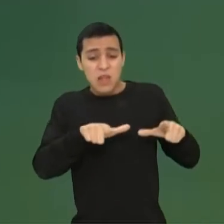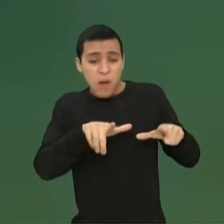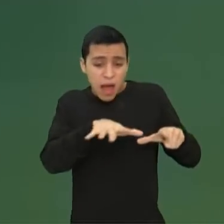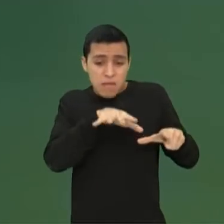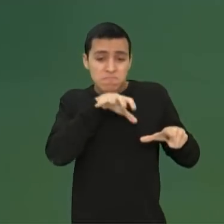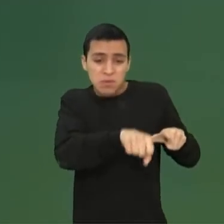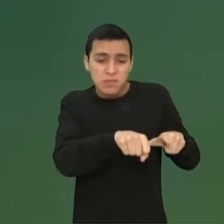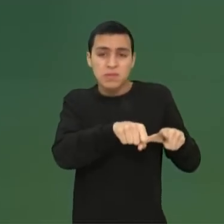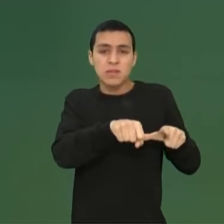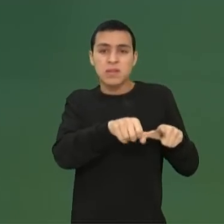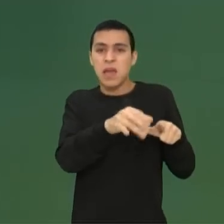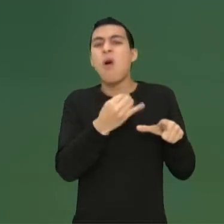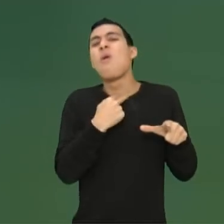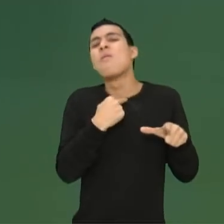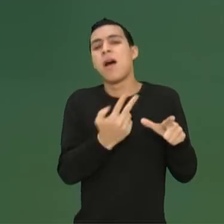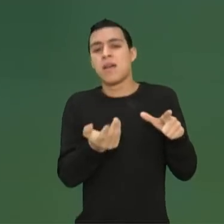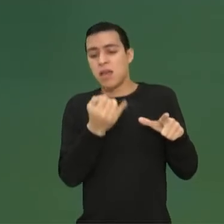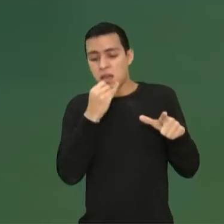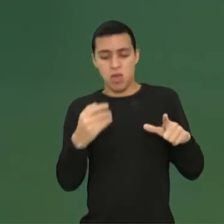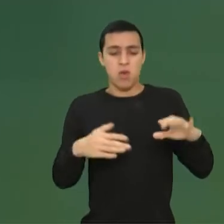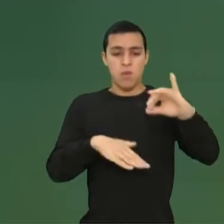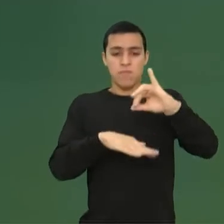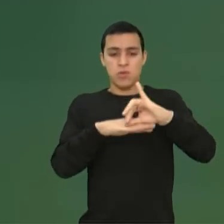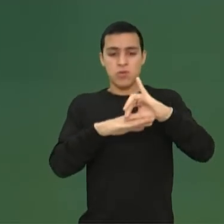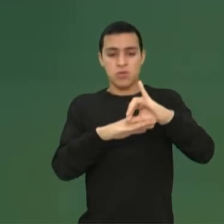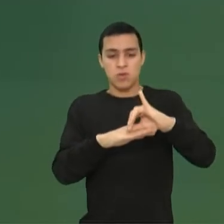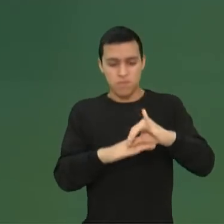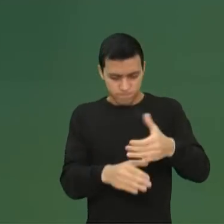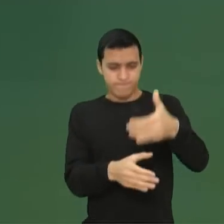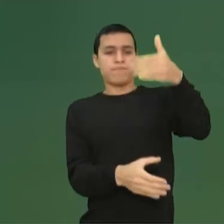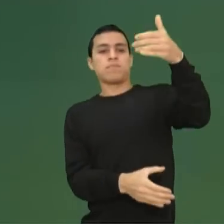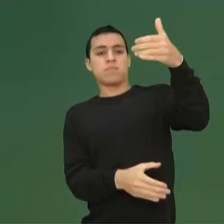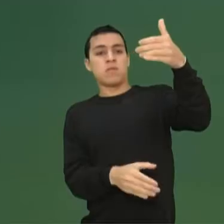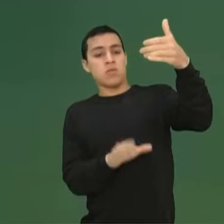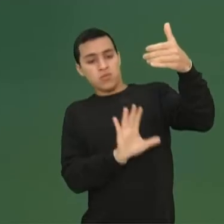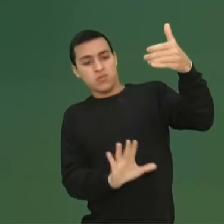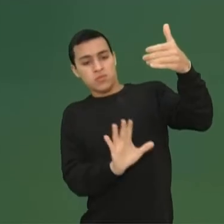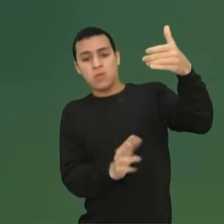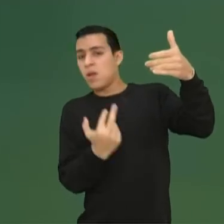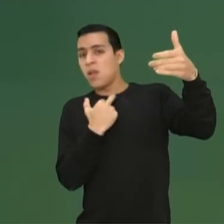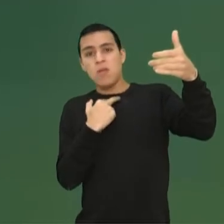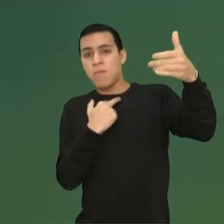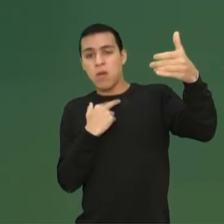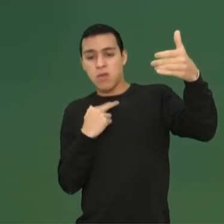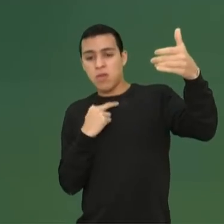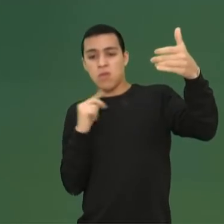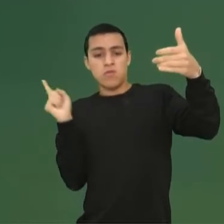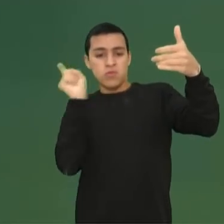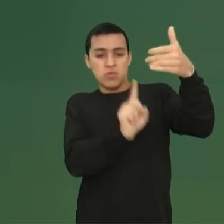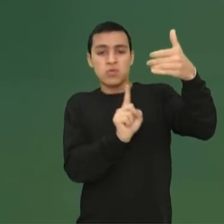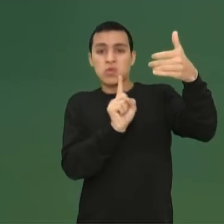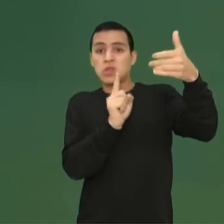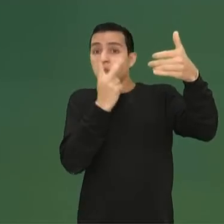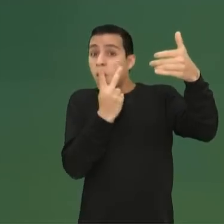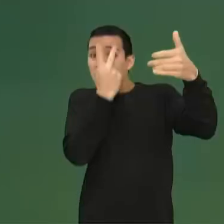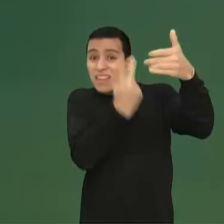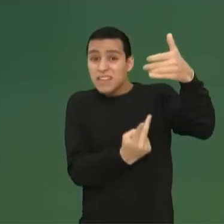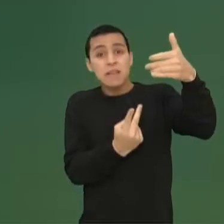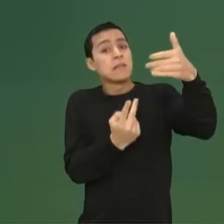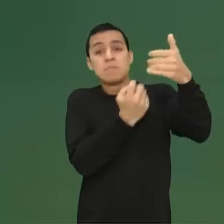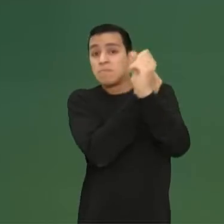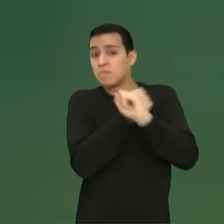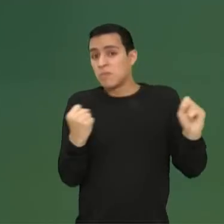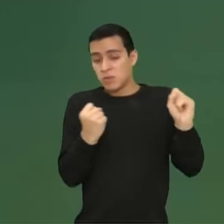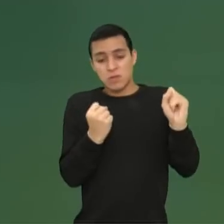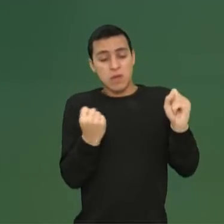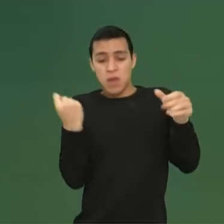espaço, né? Então, se eu deixar um objeto grandão aqui na minha frente, eu vou saber que ele está ocupando um espaço e eu não posso estar ali. Dois corpos não ocupam o mesmo